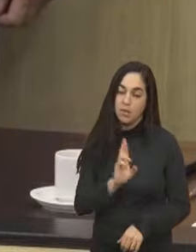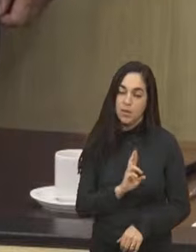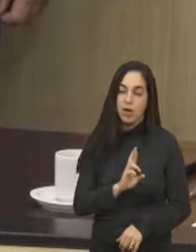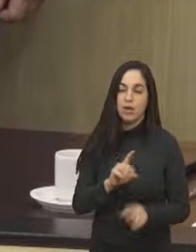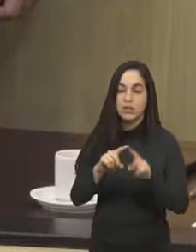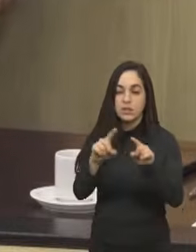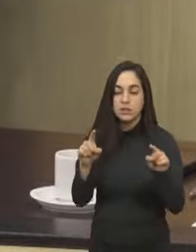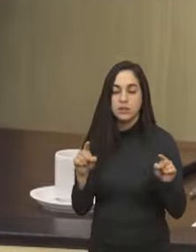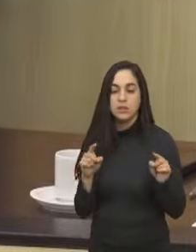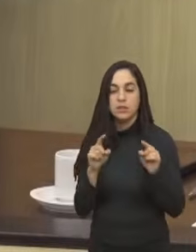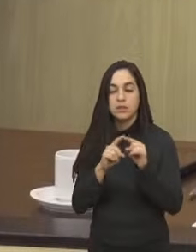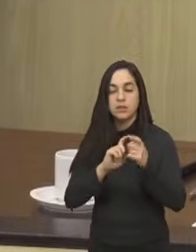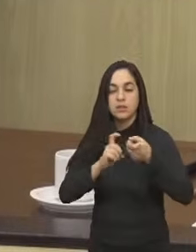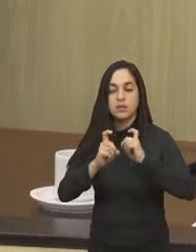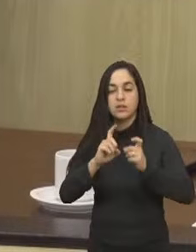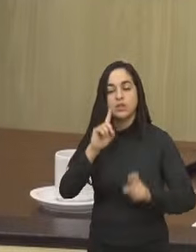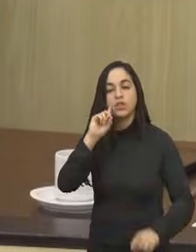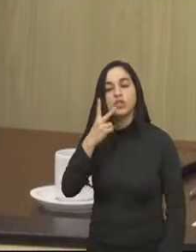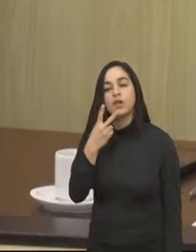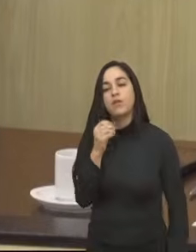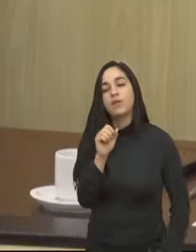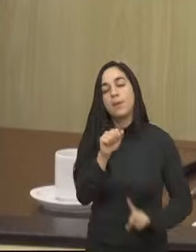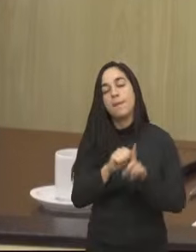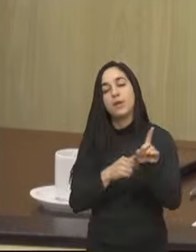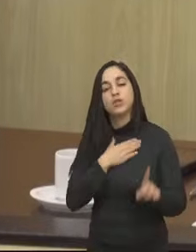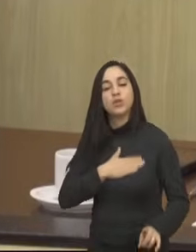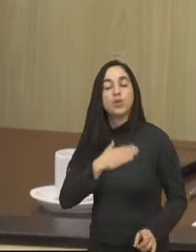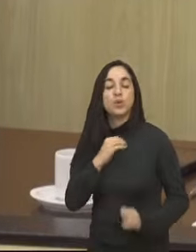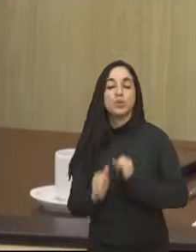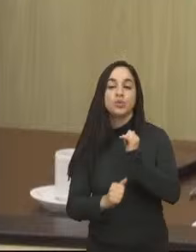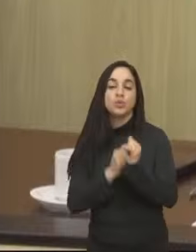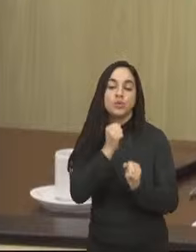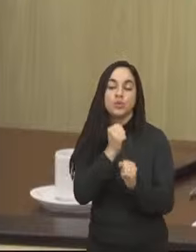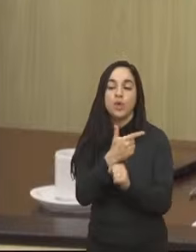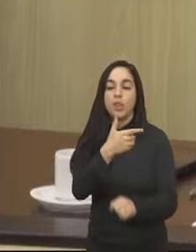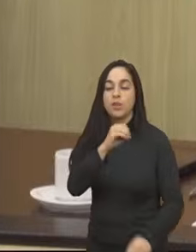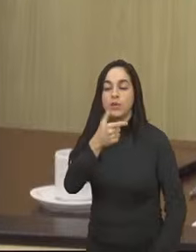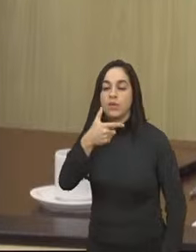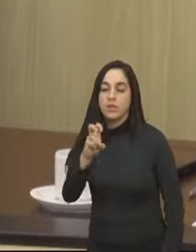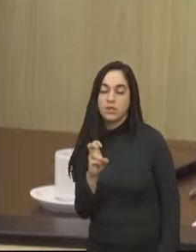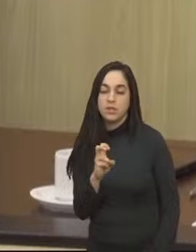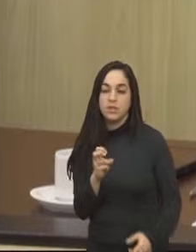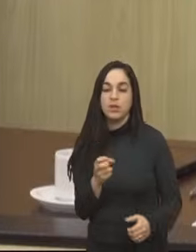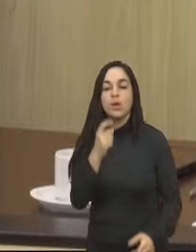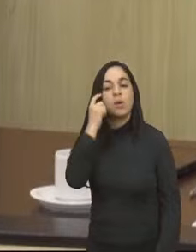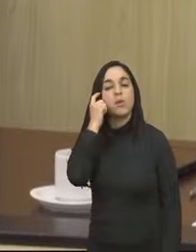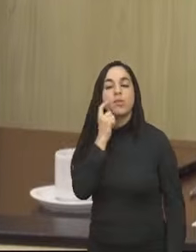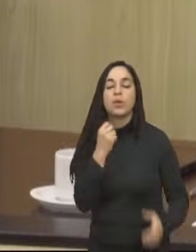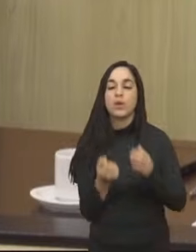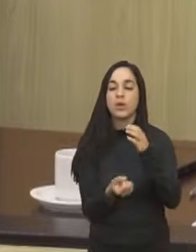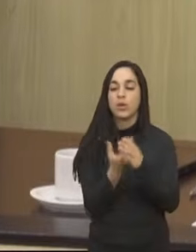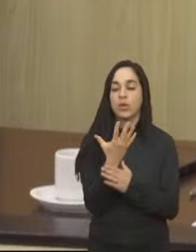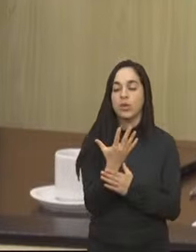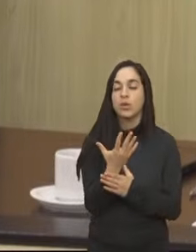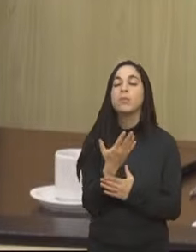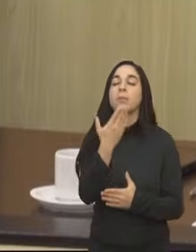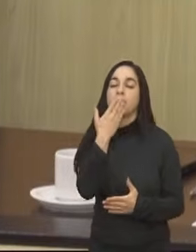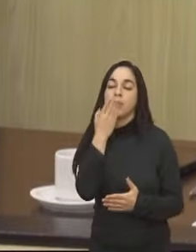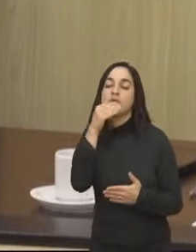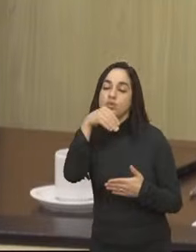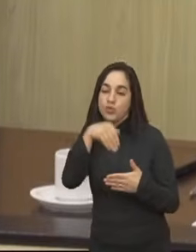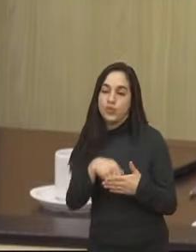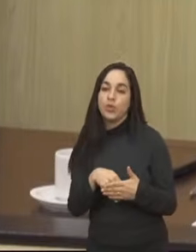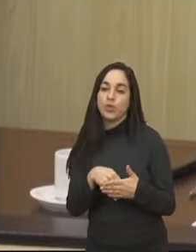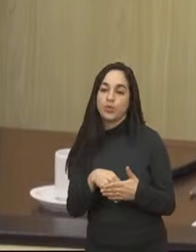das Sessões, 20 de agosto de 2025. Autoria, vereador Gabriel Belém. Foi pedido